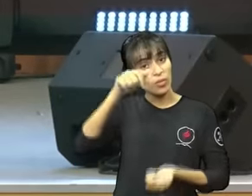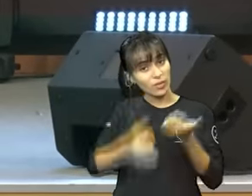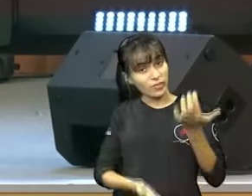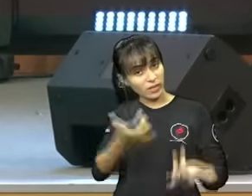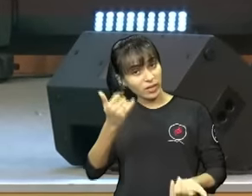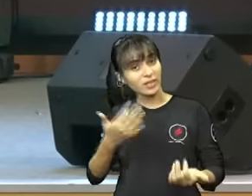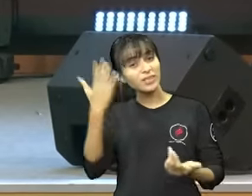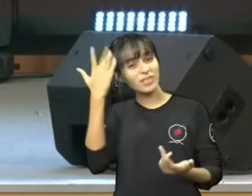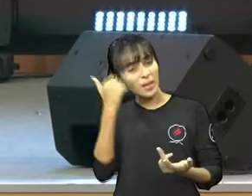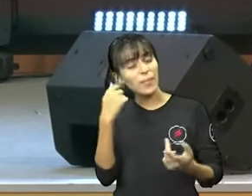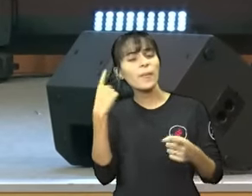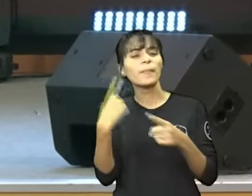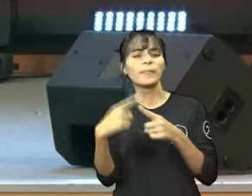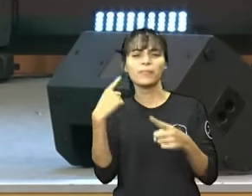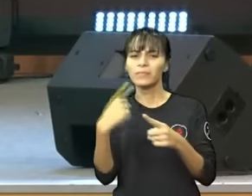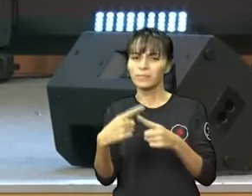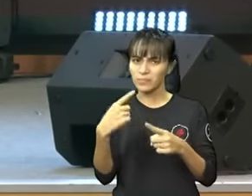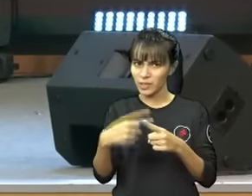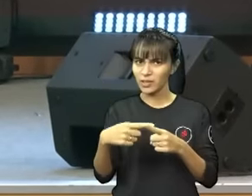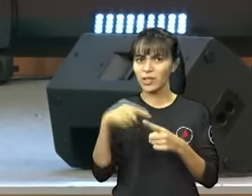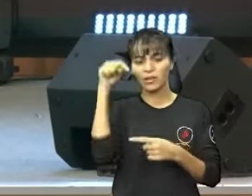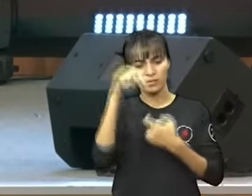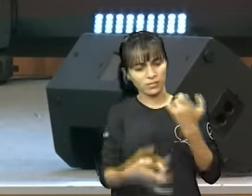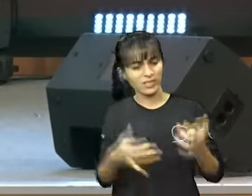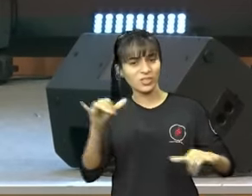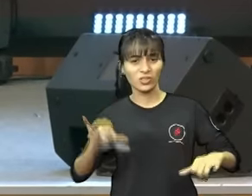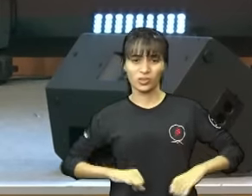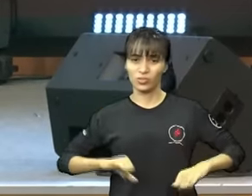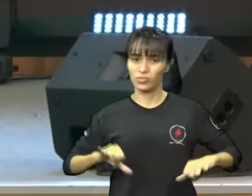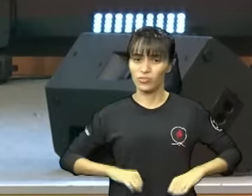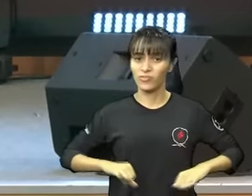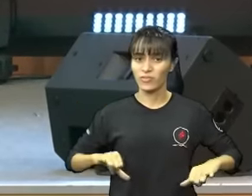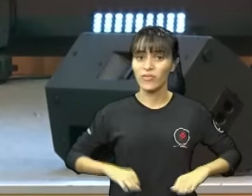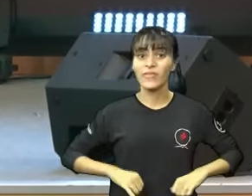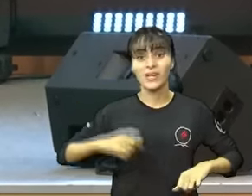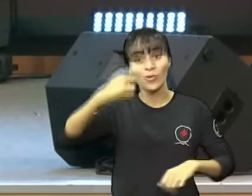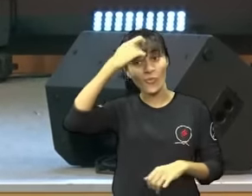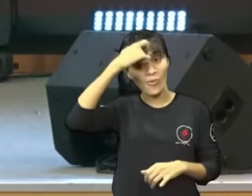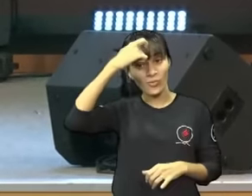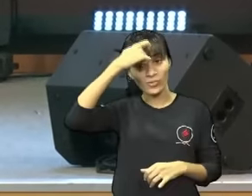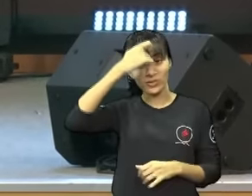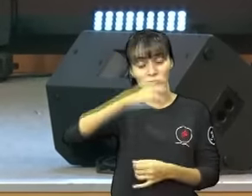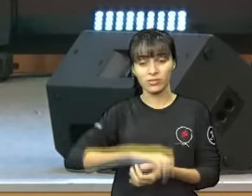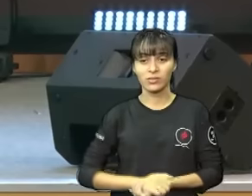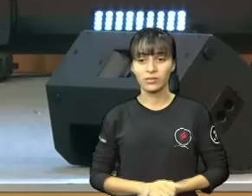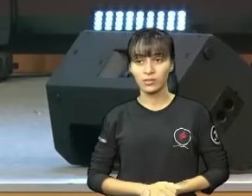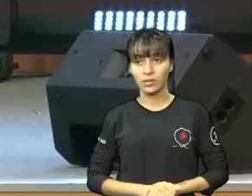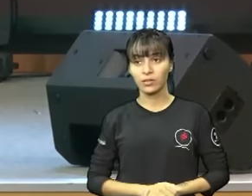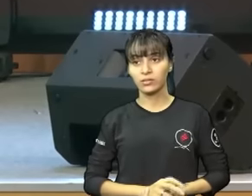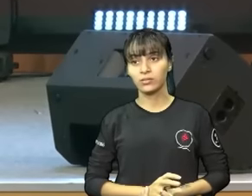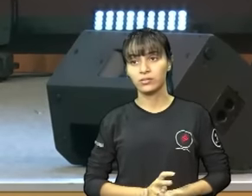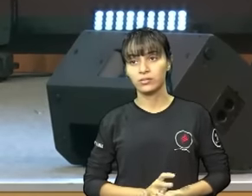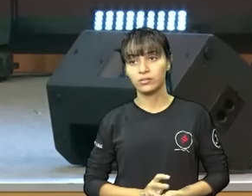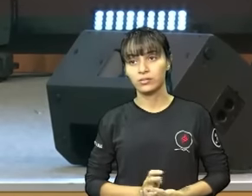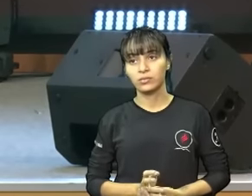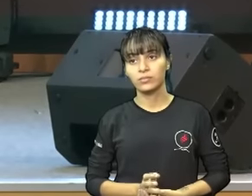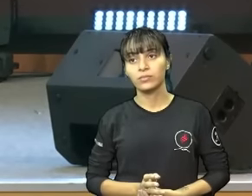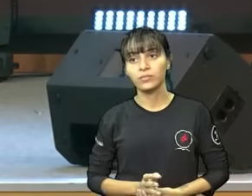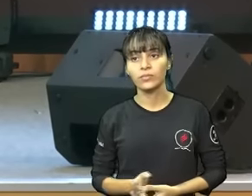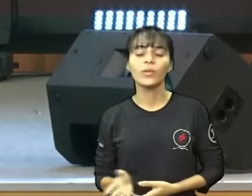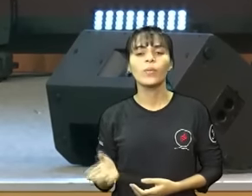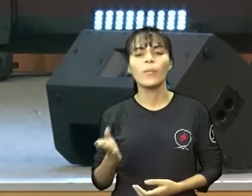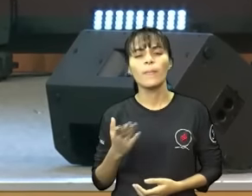saber porque está no inferno sofrimento em sã consciência é uma vez um amigo meu